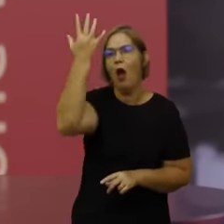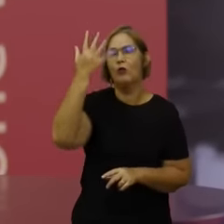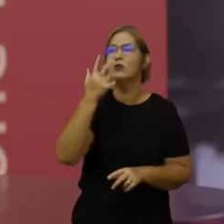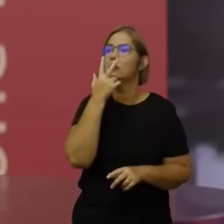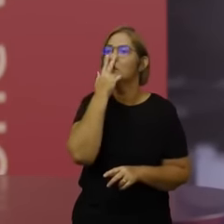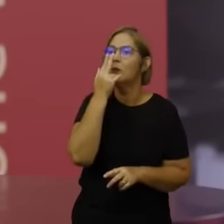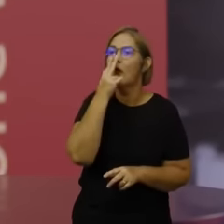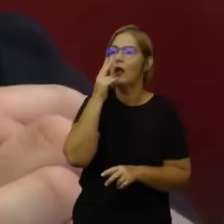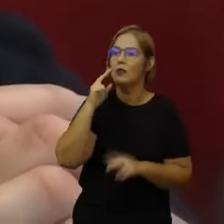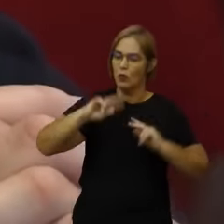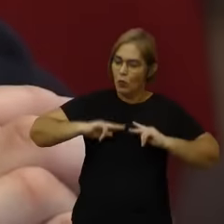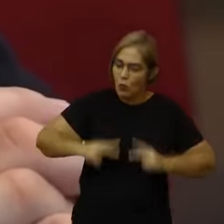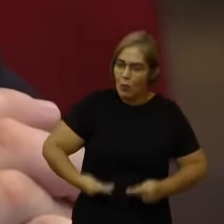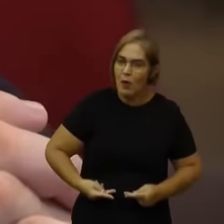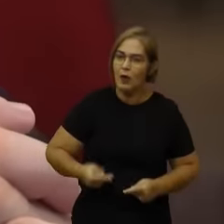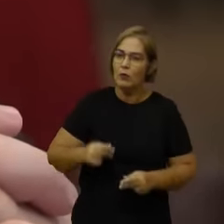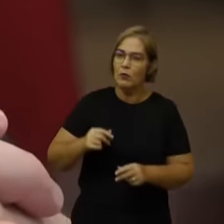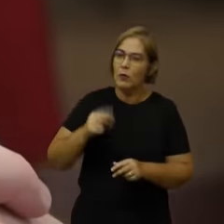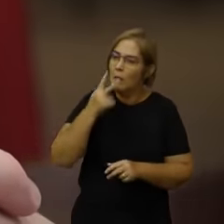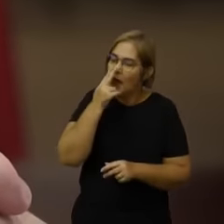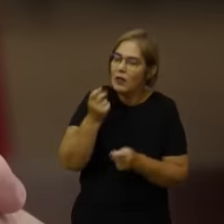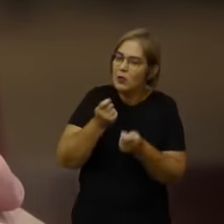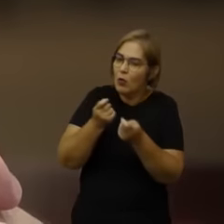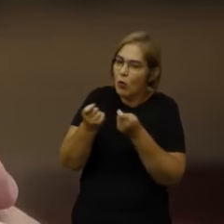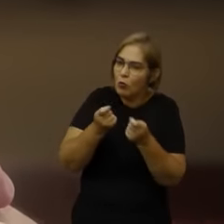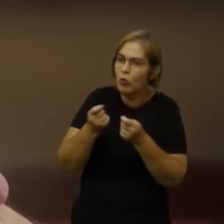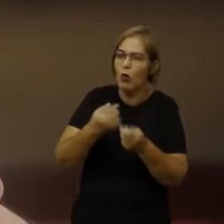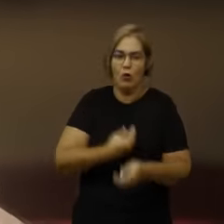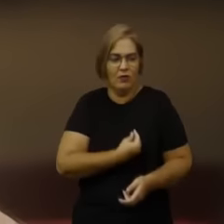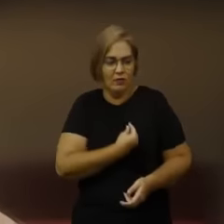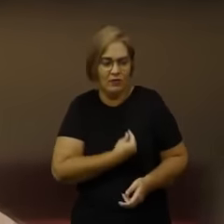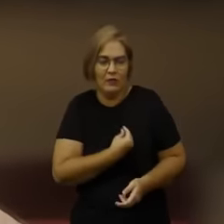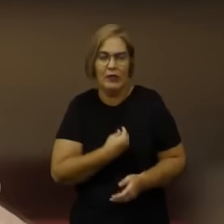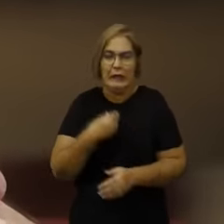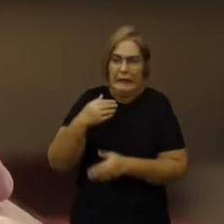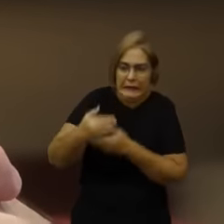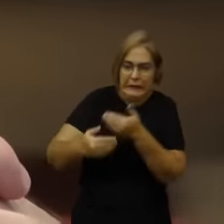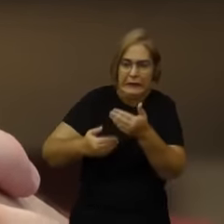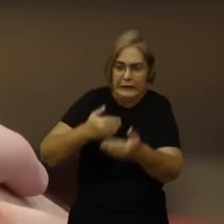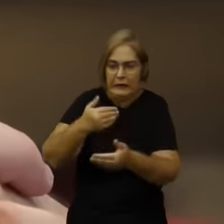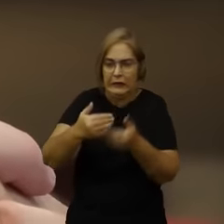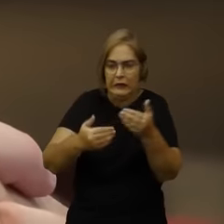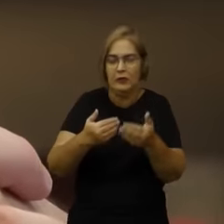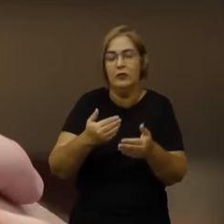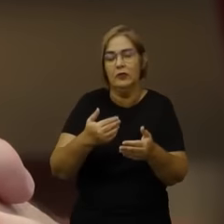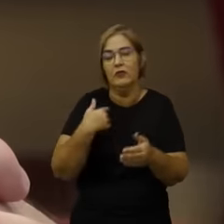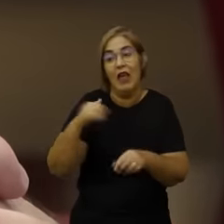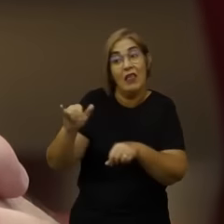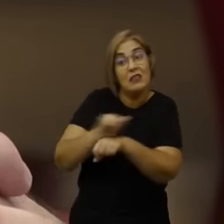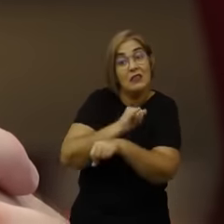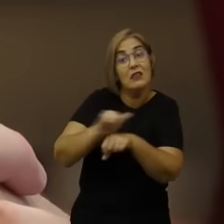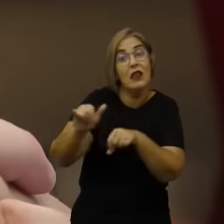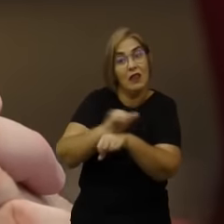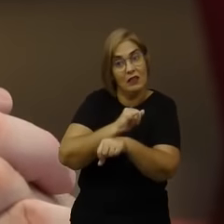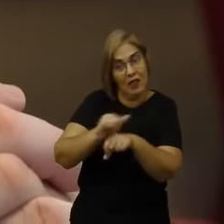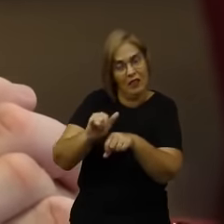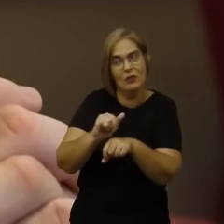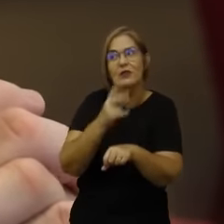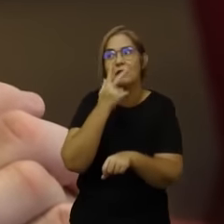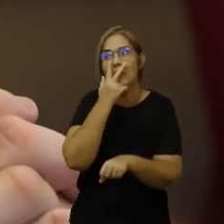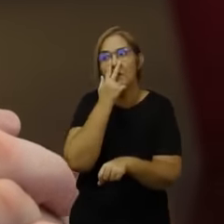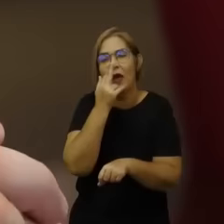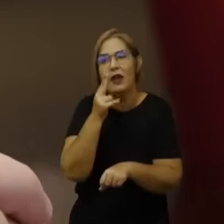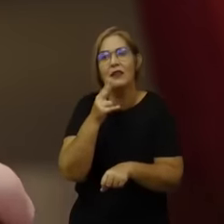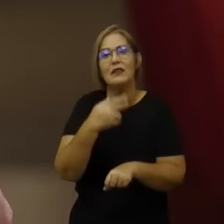que o ser humano pudesse conduzir a sua existência eh usando certos recursos de tal modo que o sentido trágico da sua